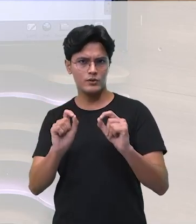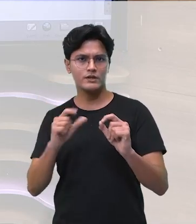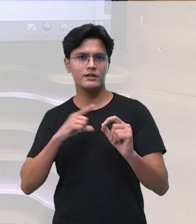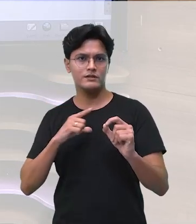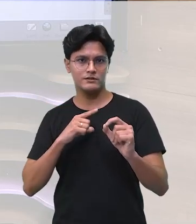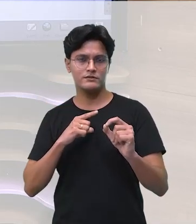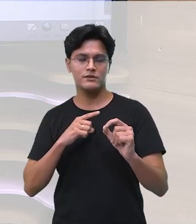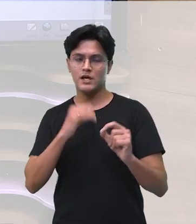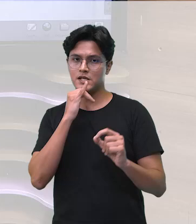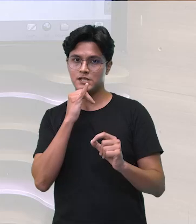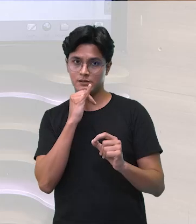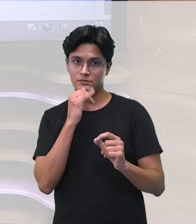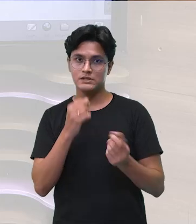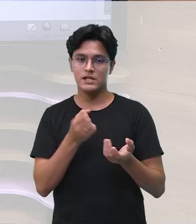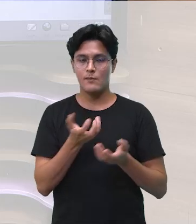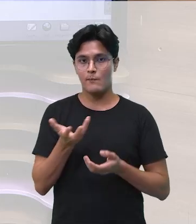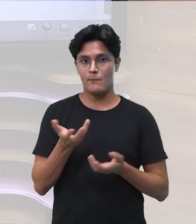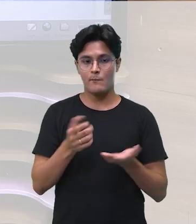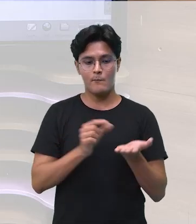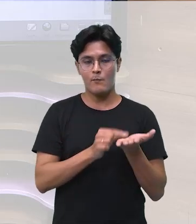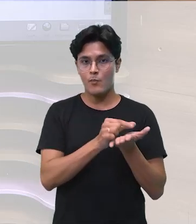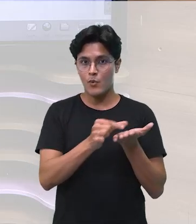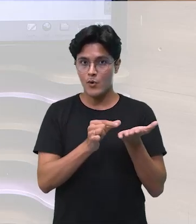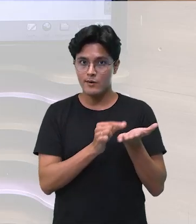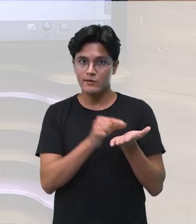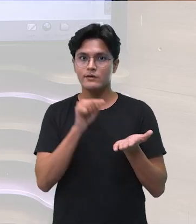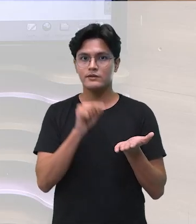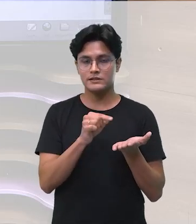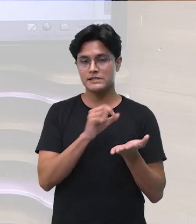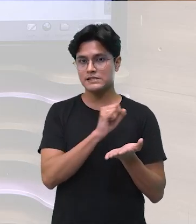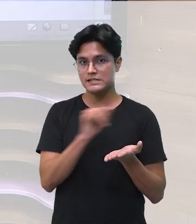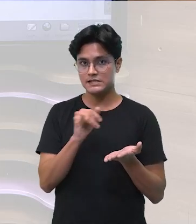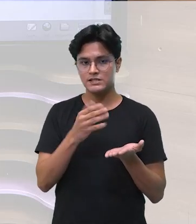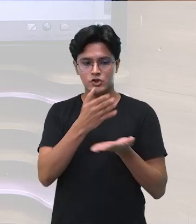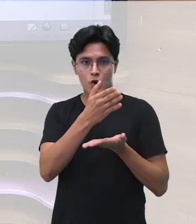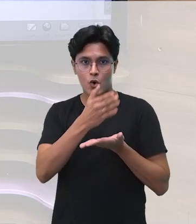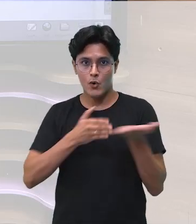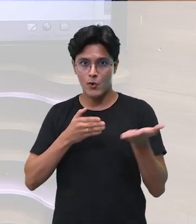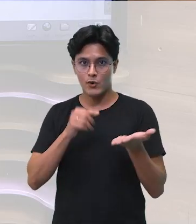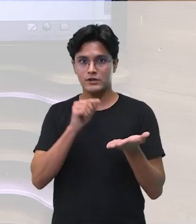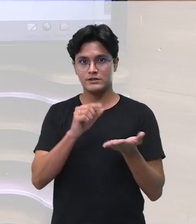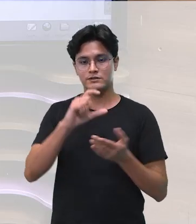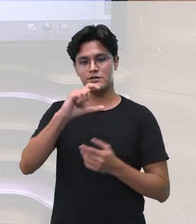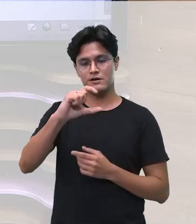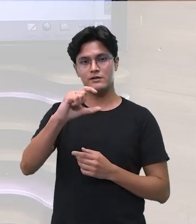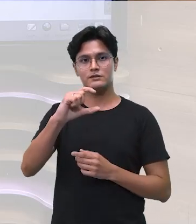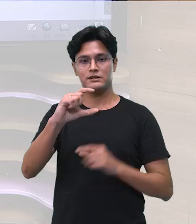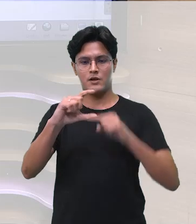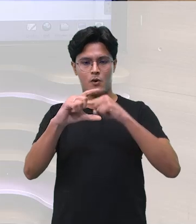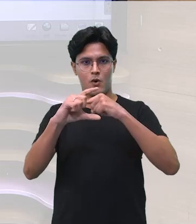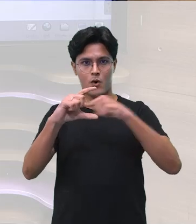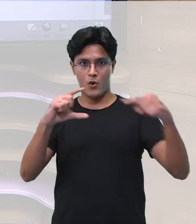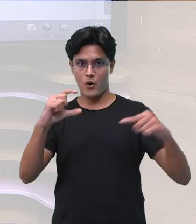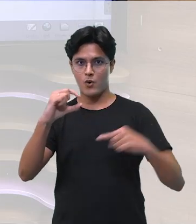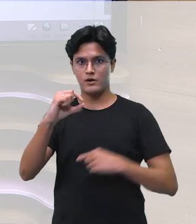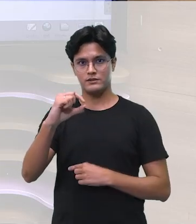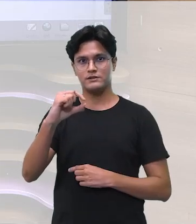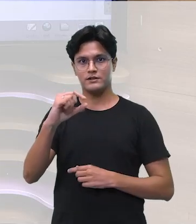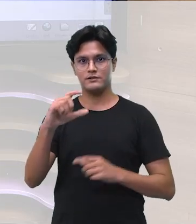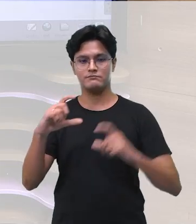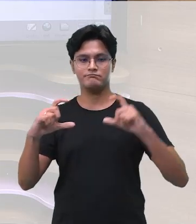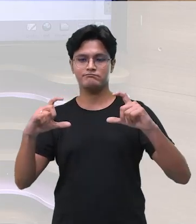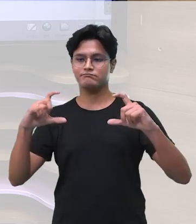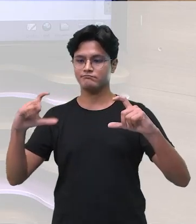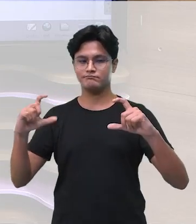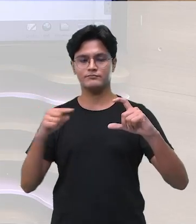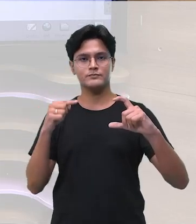duas bandas, né? Cada bandinha dessa moeda, ela vai medir 180 graus. Aquilo ali é um ângulo raso,